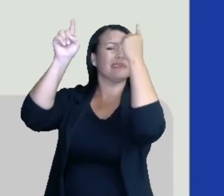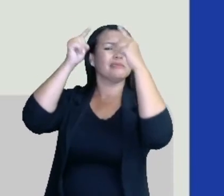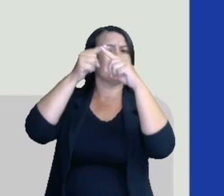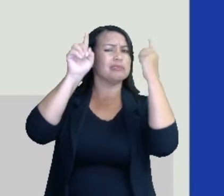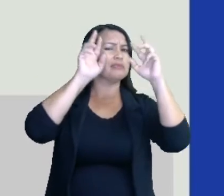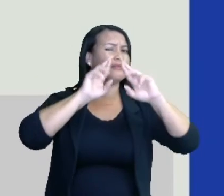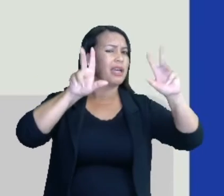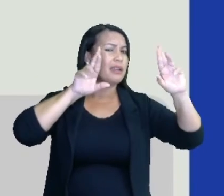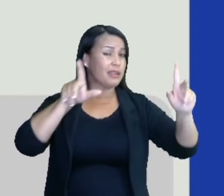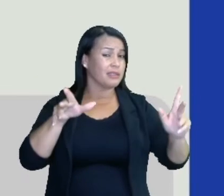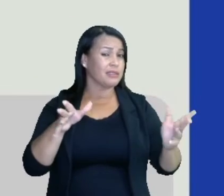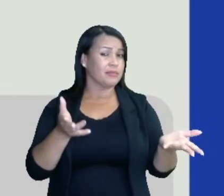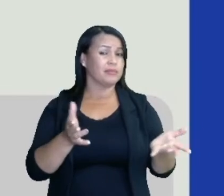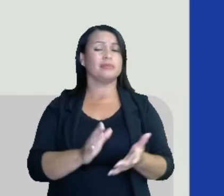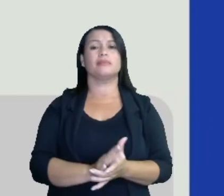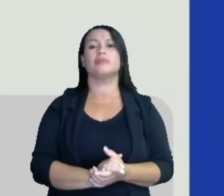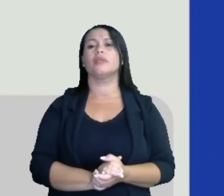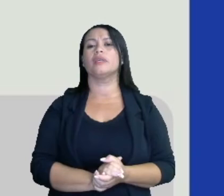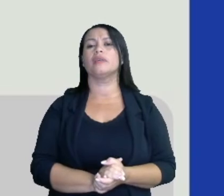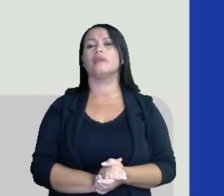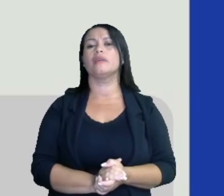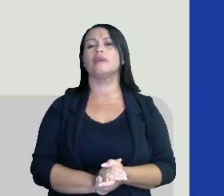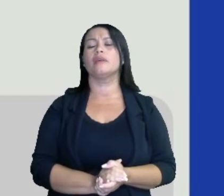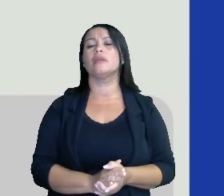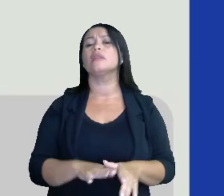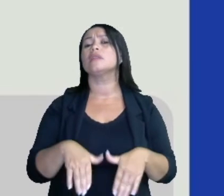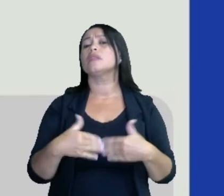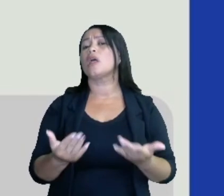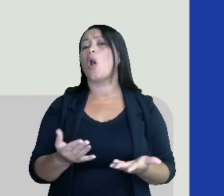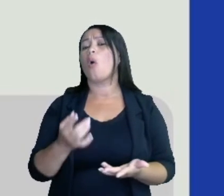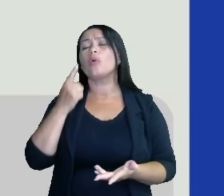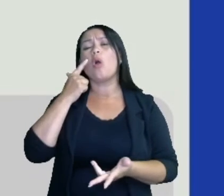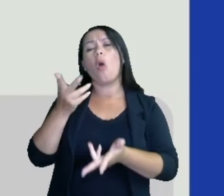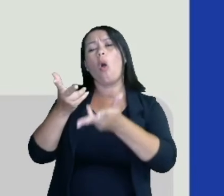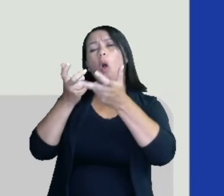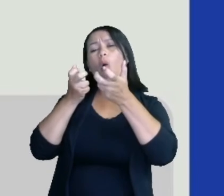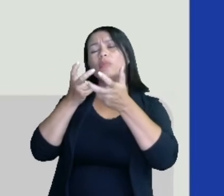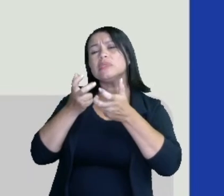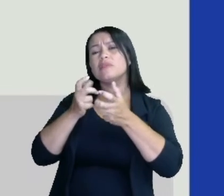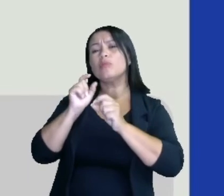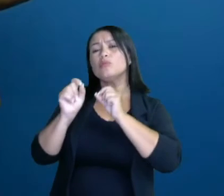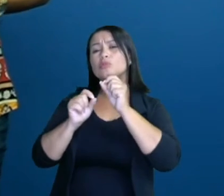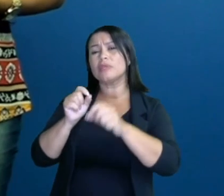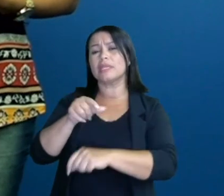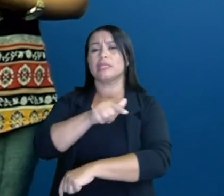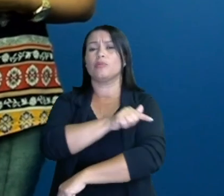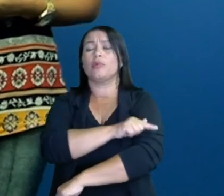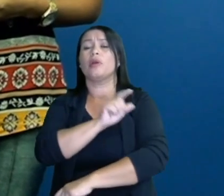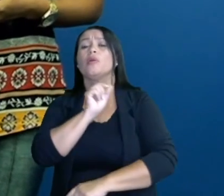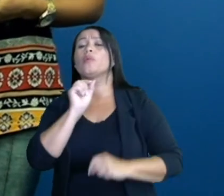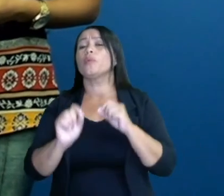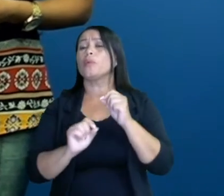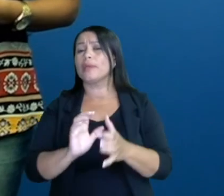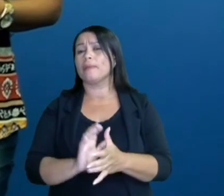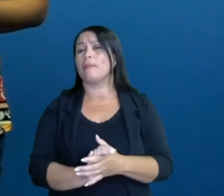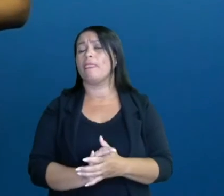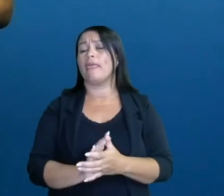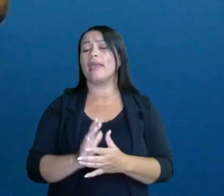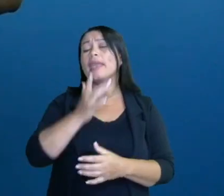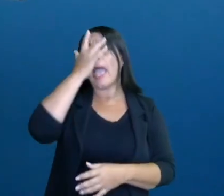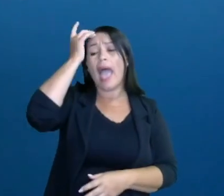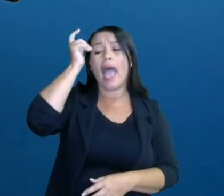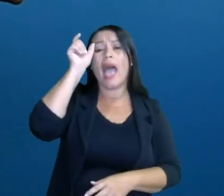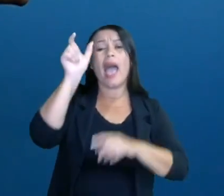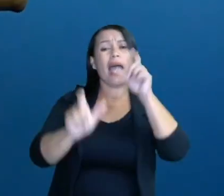sobre determinado assunto? Bom, o que a gente está observando aí, sétimo ano, é que as